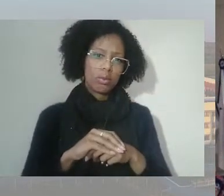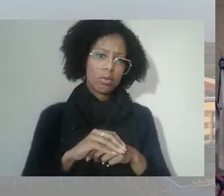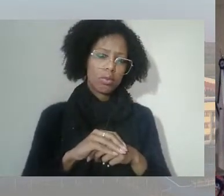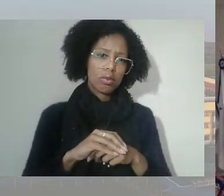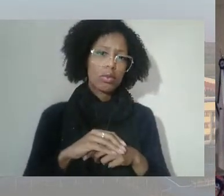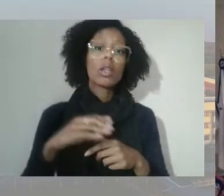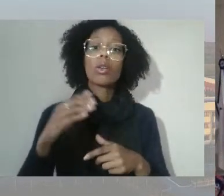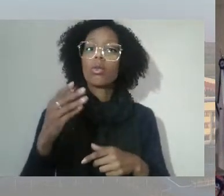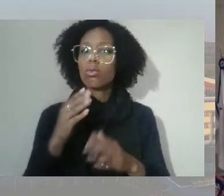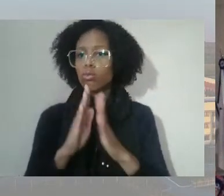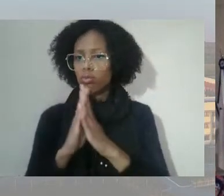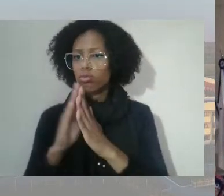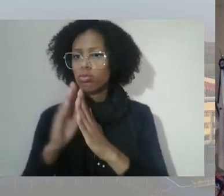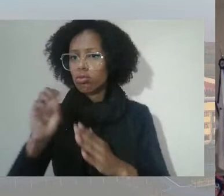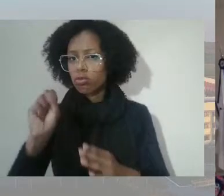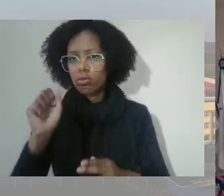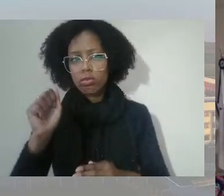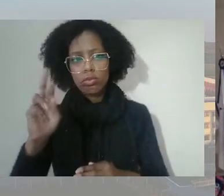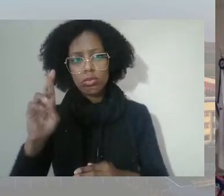Em regime...